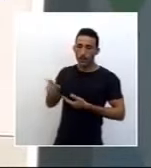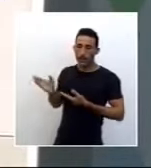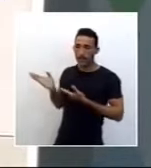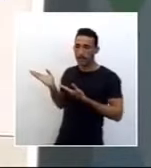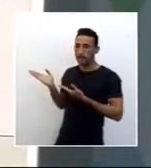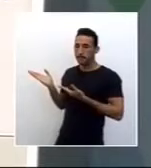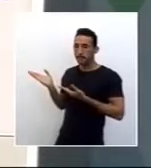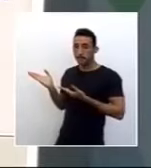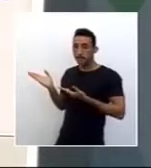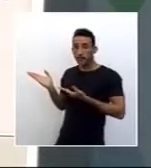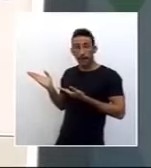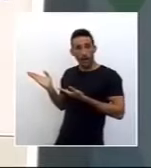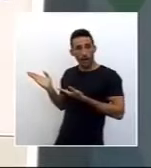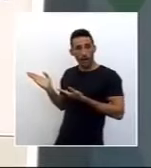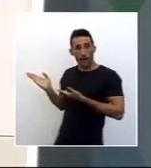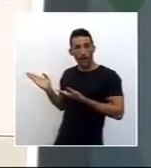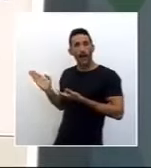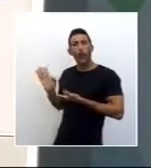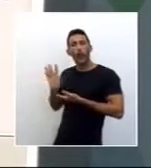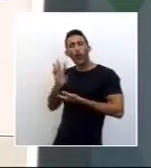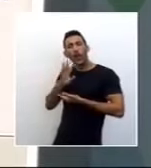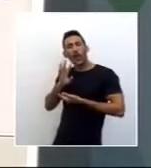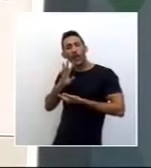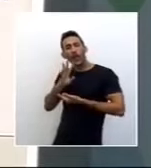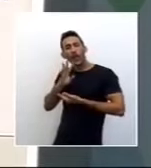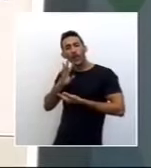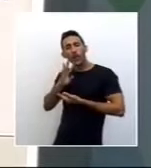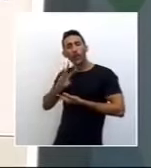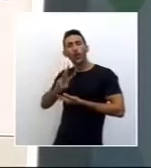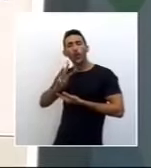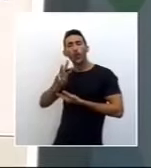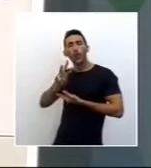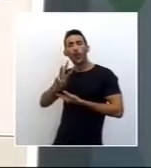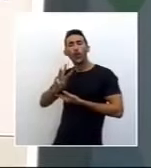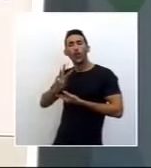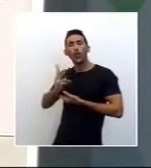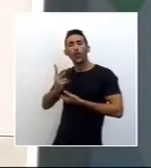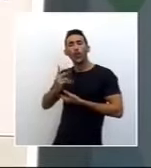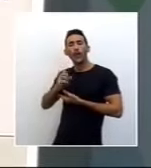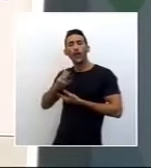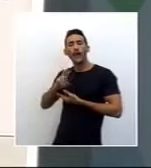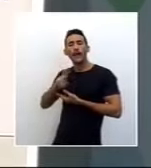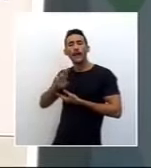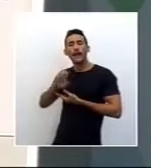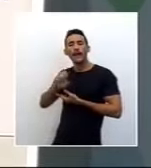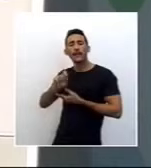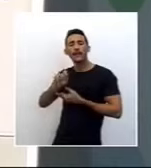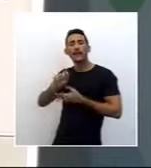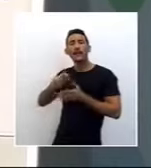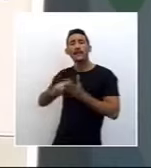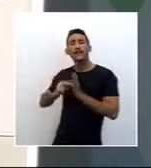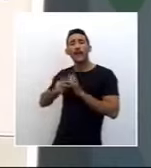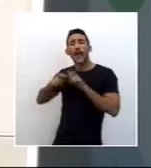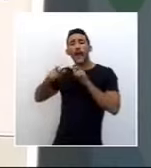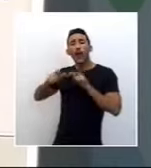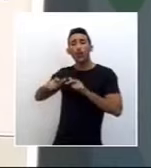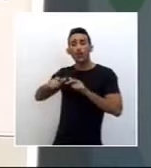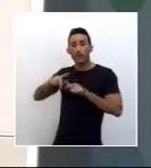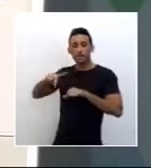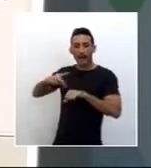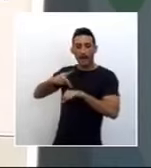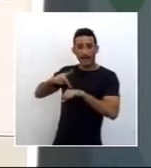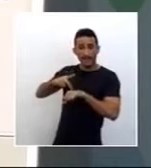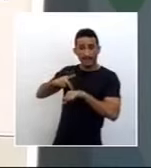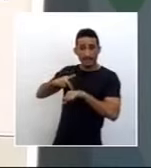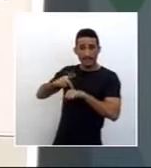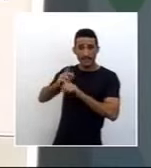eu conheço dar BO Quest eu sei que o é é onde eu já vou lá no texto onde significa o quê ou é um país ou